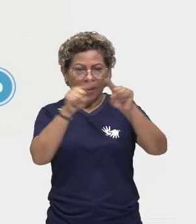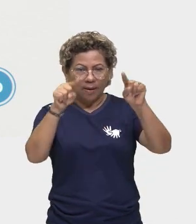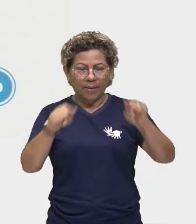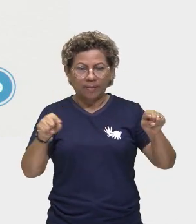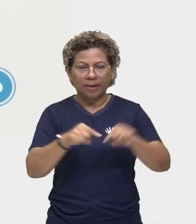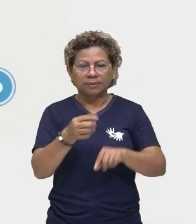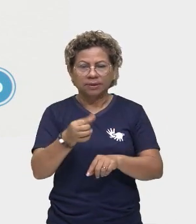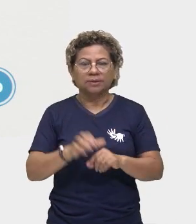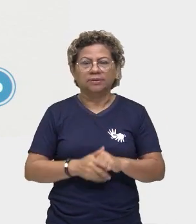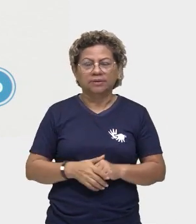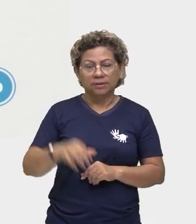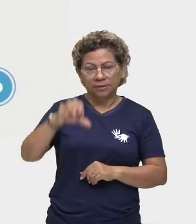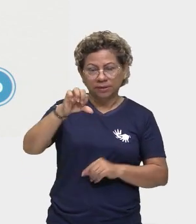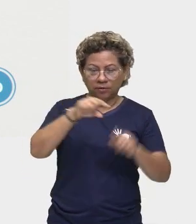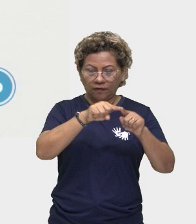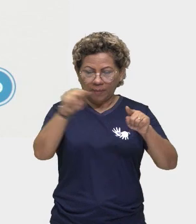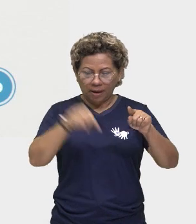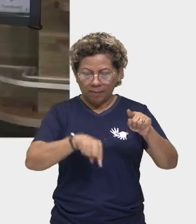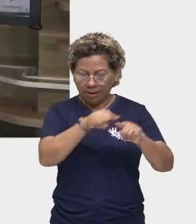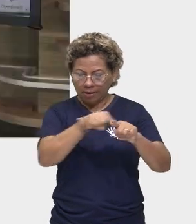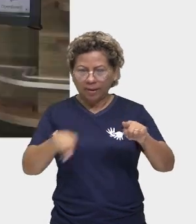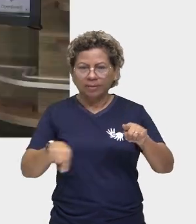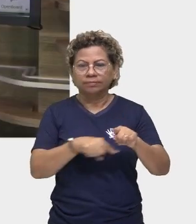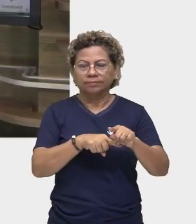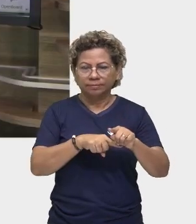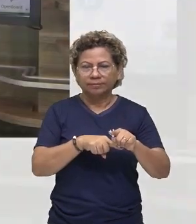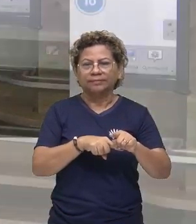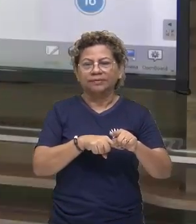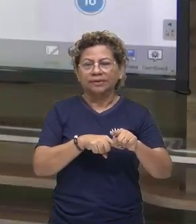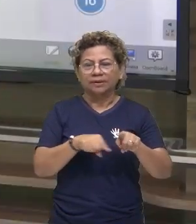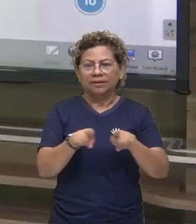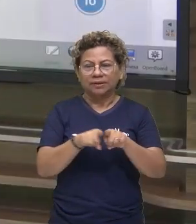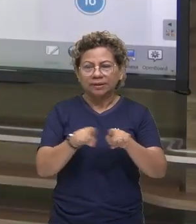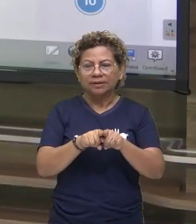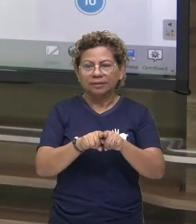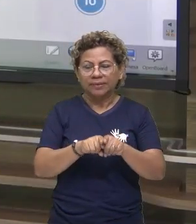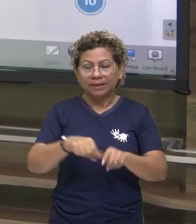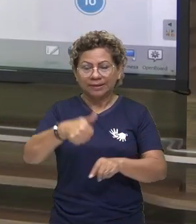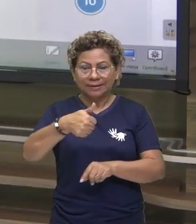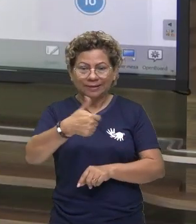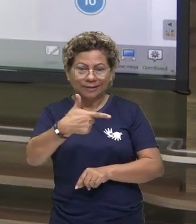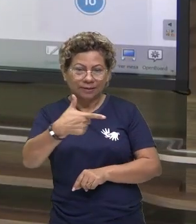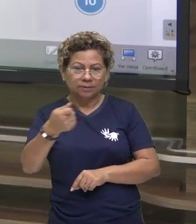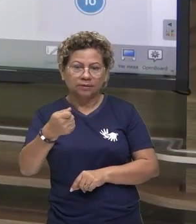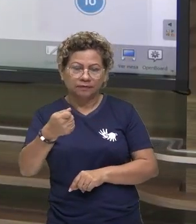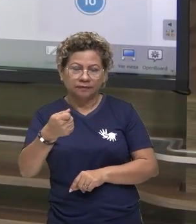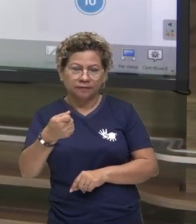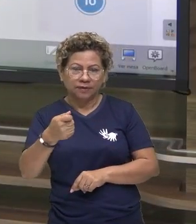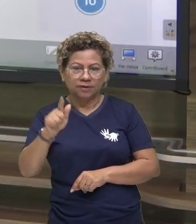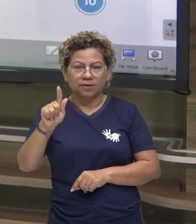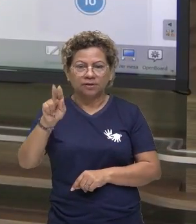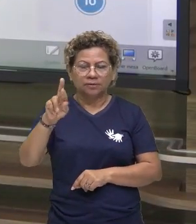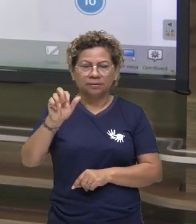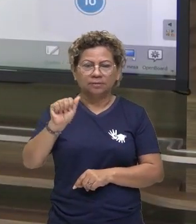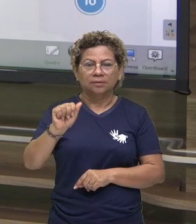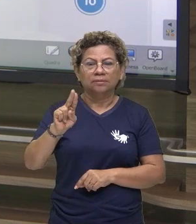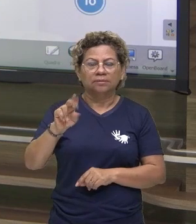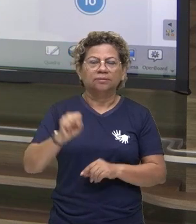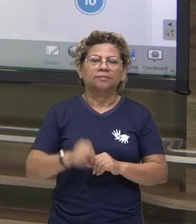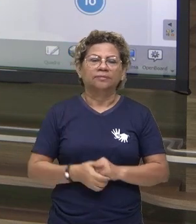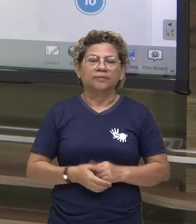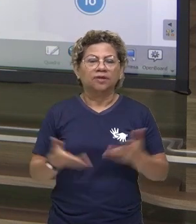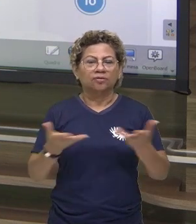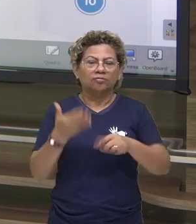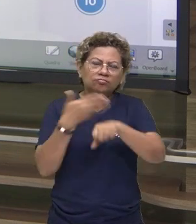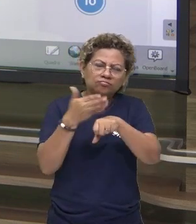Beleza? Pois bem, agora que estamos familiarizados, né, com os polígonos, chegou o momento de nós colocarmos em prática